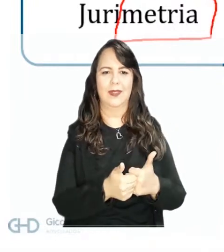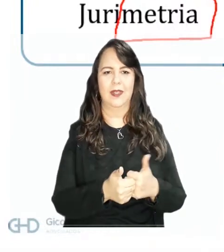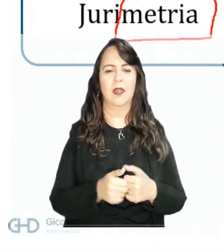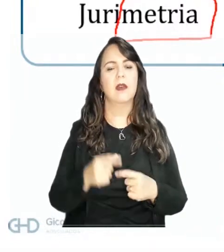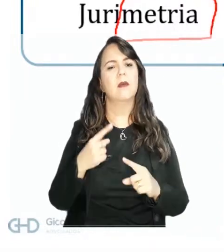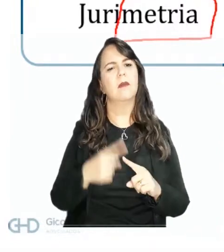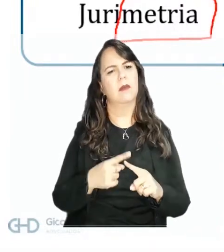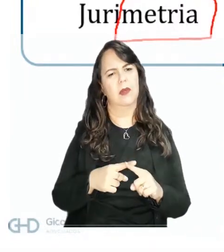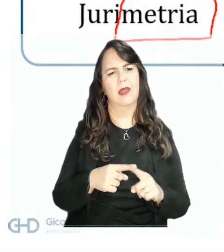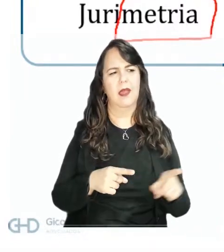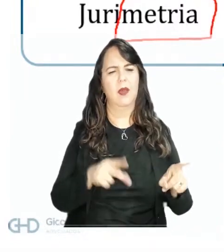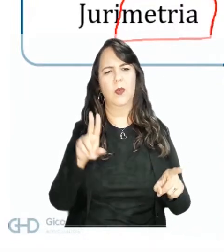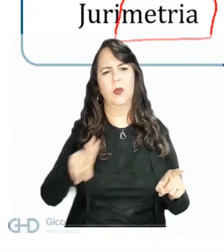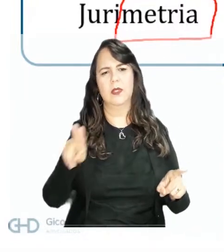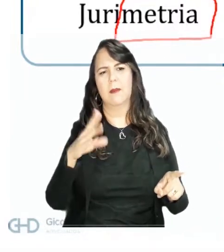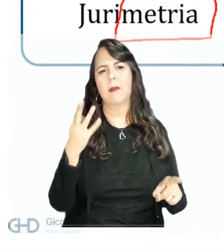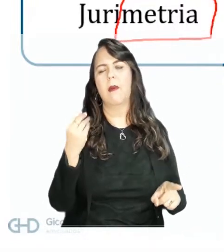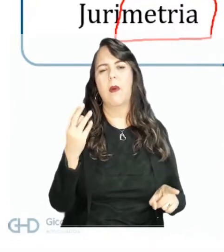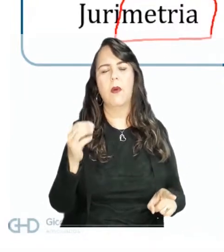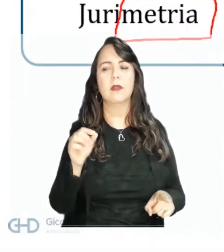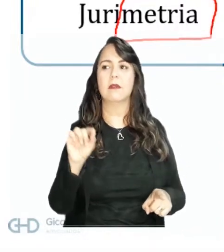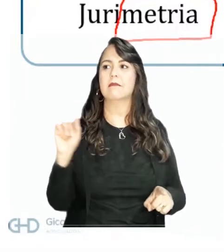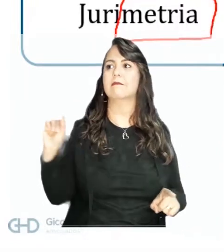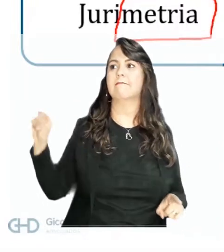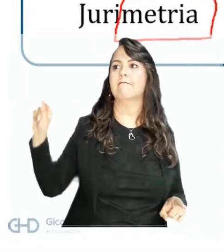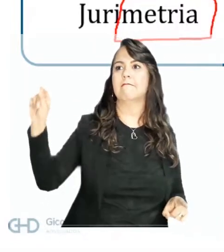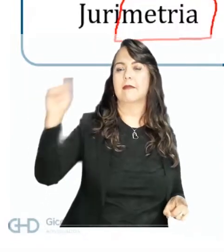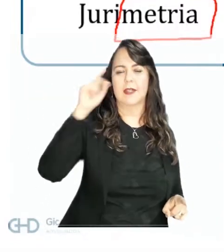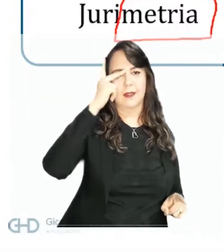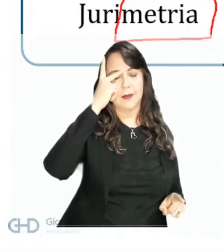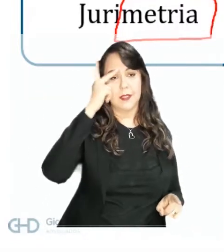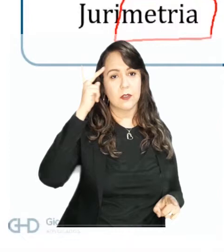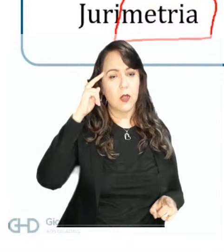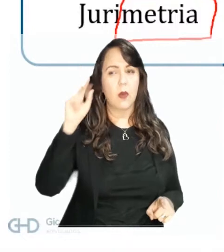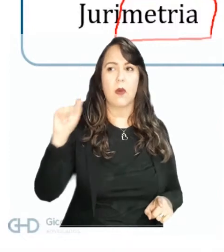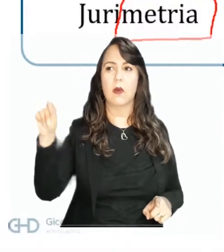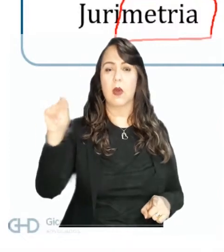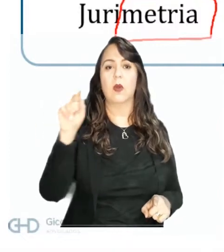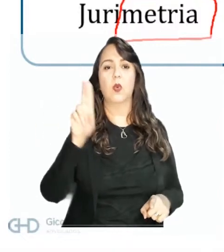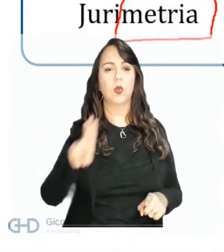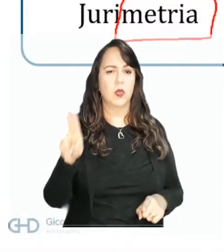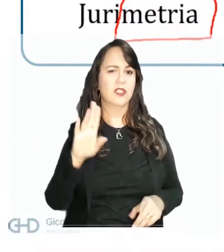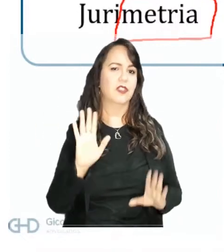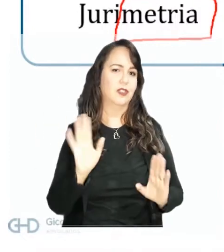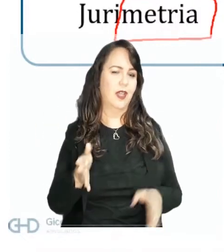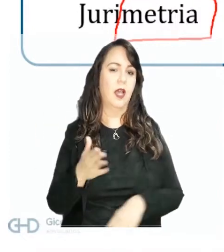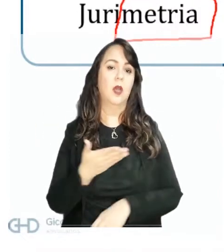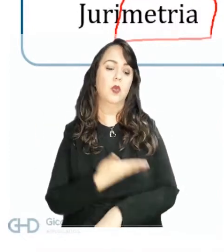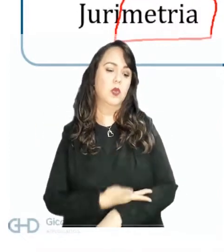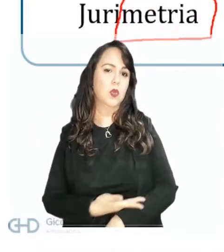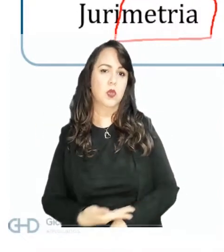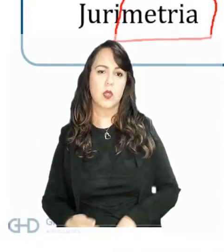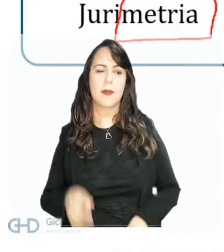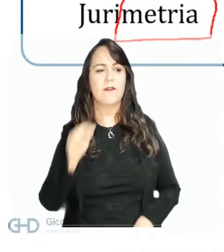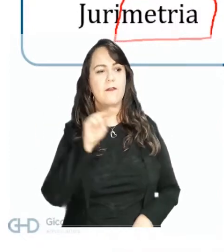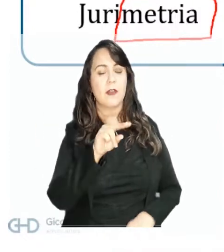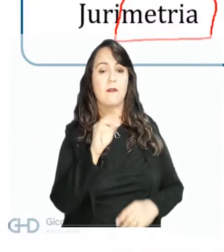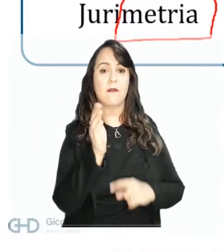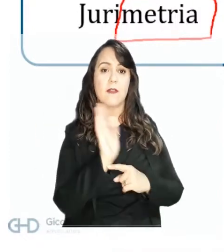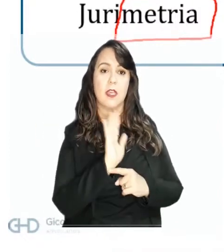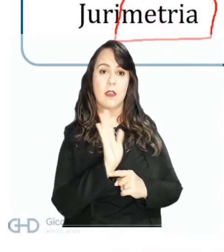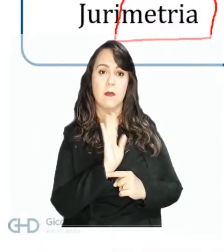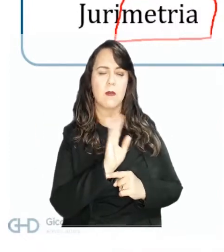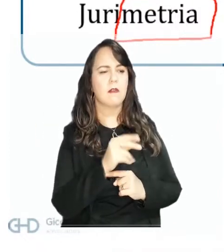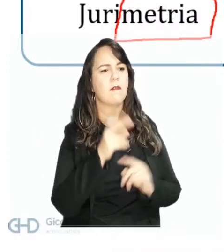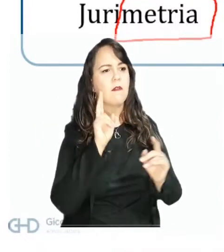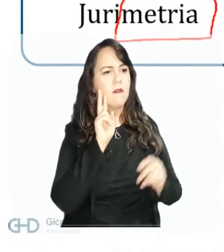grande parte dos sistemas hoje funciona. Né? Se a ciência da econometria, se a ciência